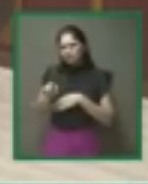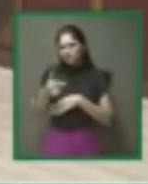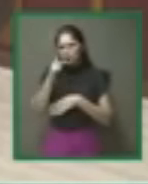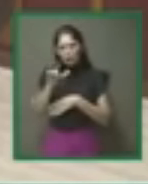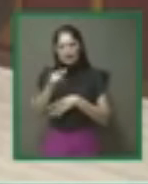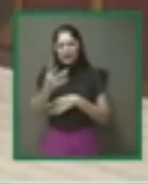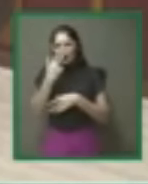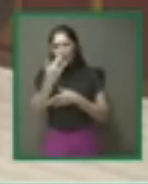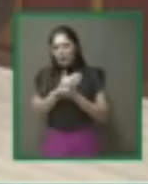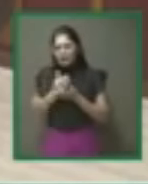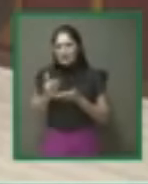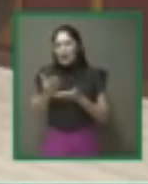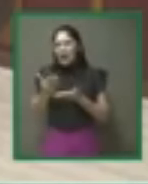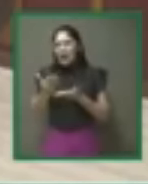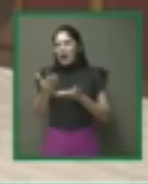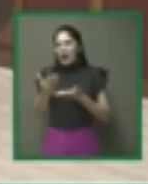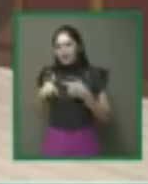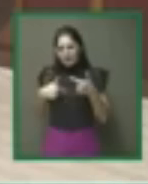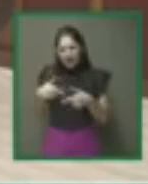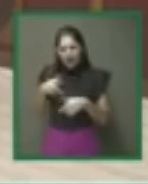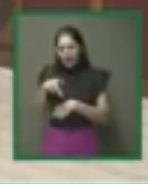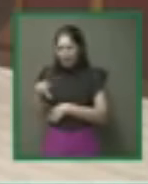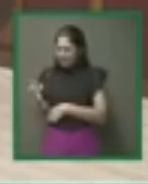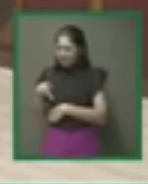consegue, de repente, iniciar como professor,